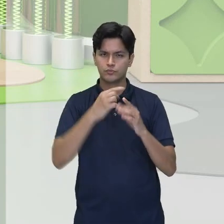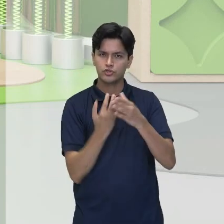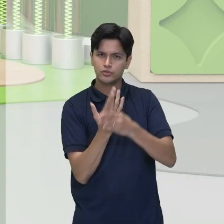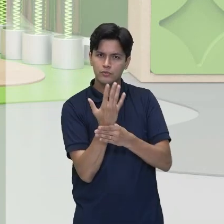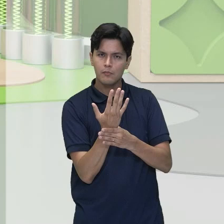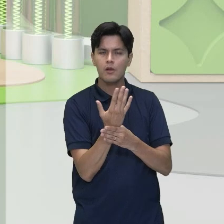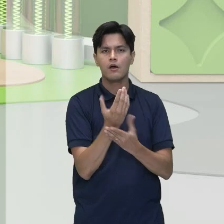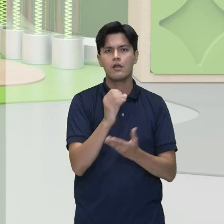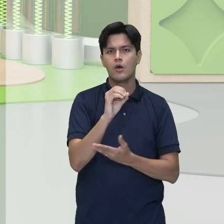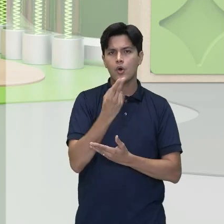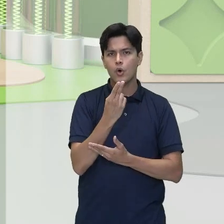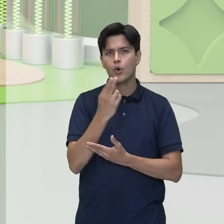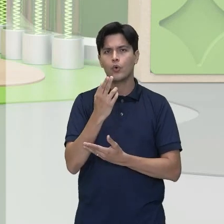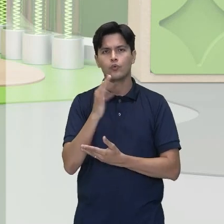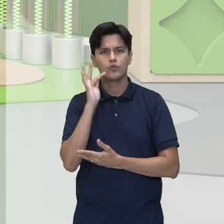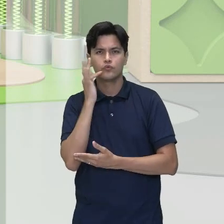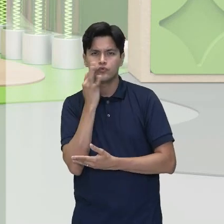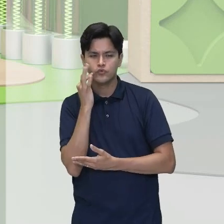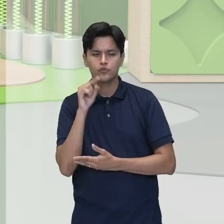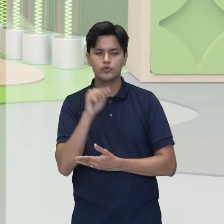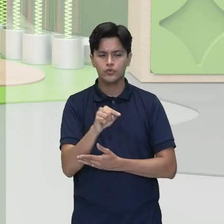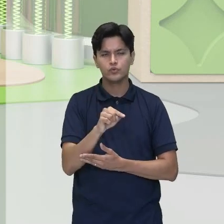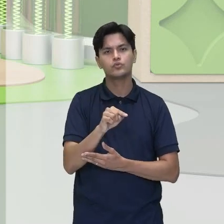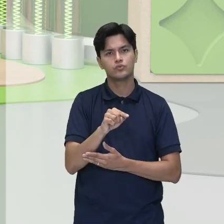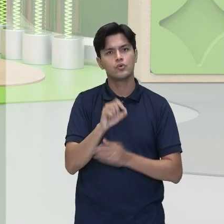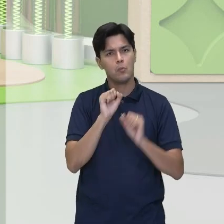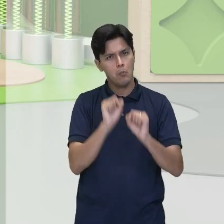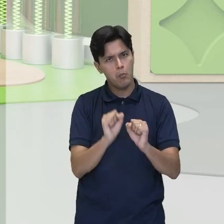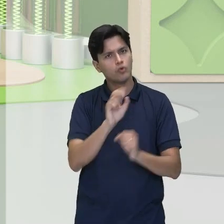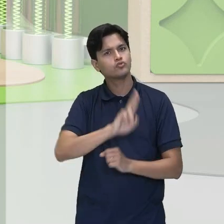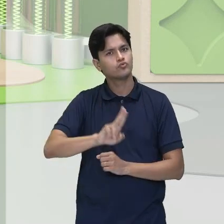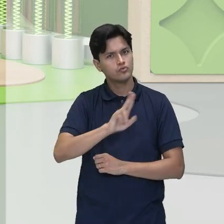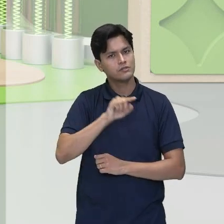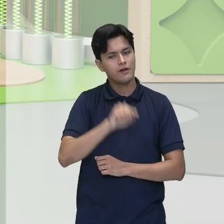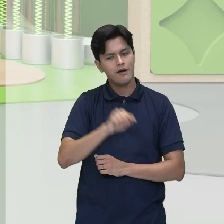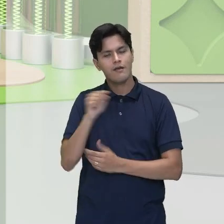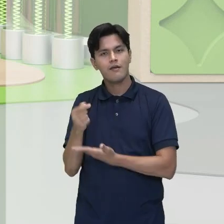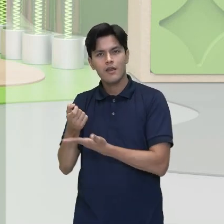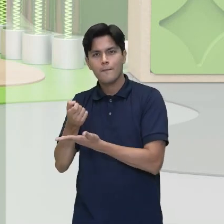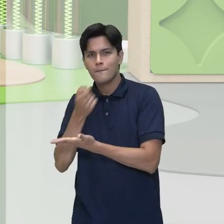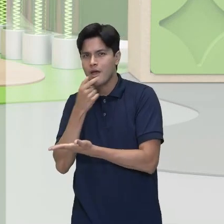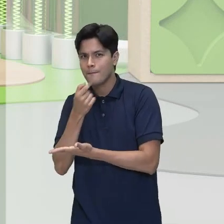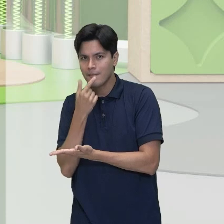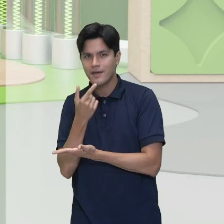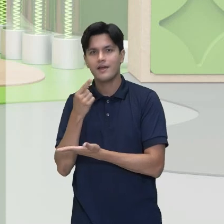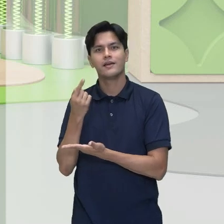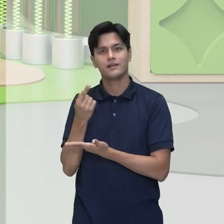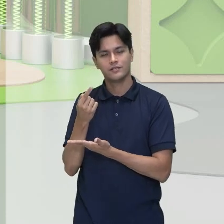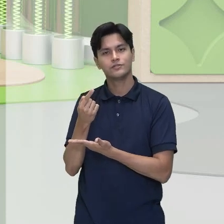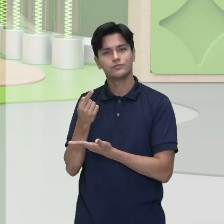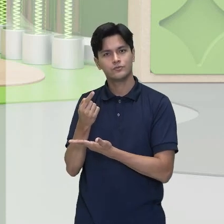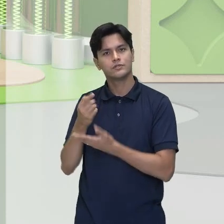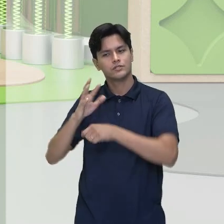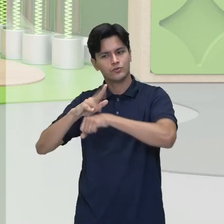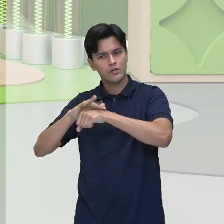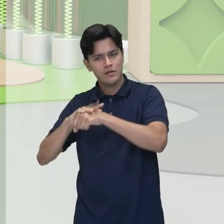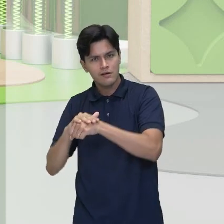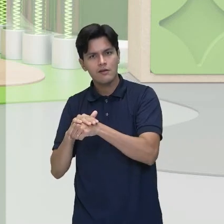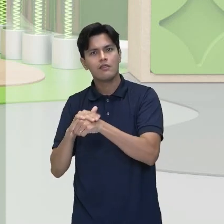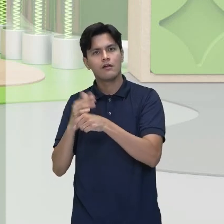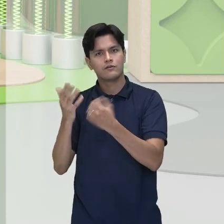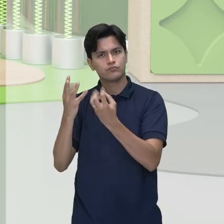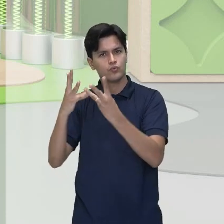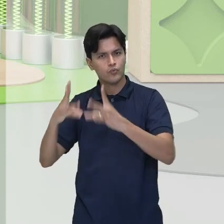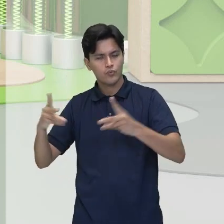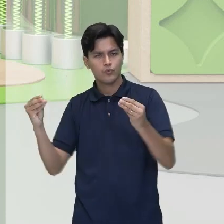alguma enfermidade, serve para curar alguma doença, Esse conhecimento tradicional que é passado